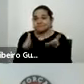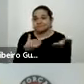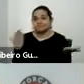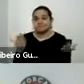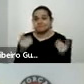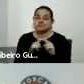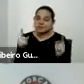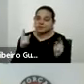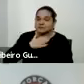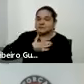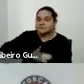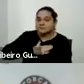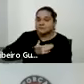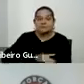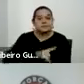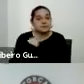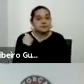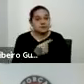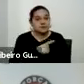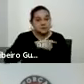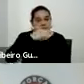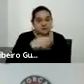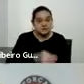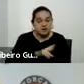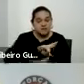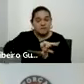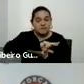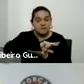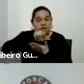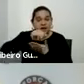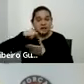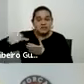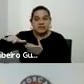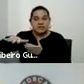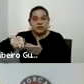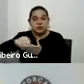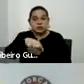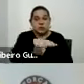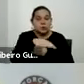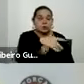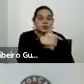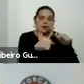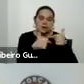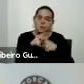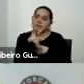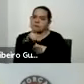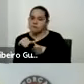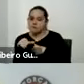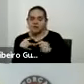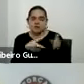tranquilos, nós temos certeza que vários setores do setor trabalhista, né, dos